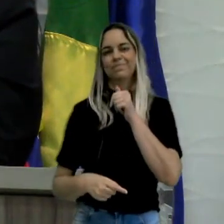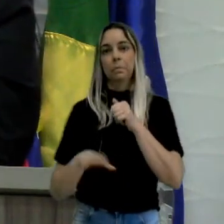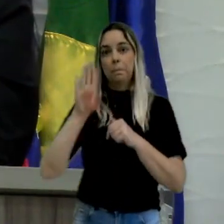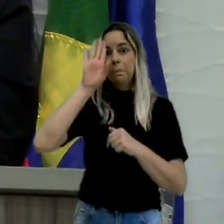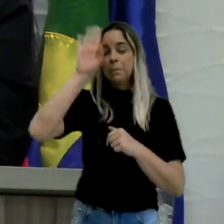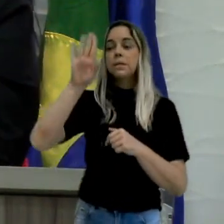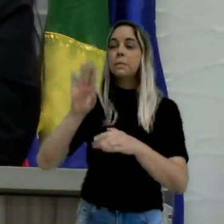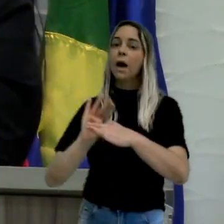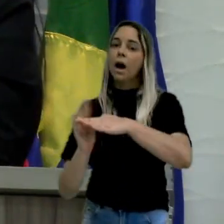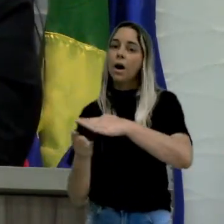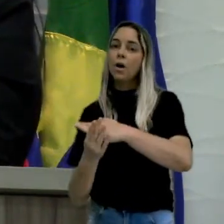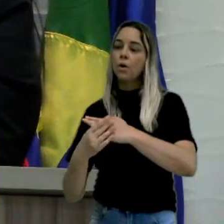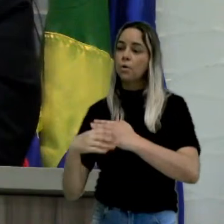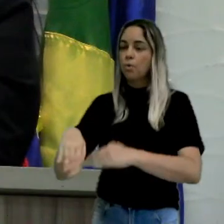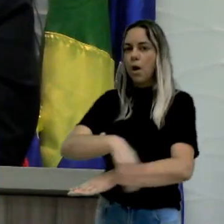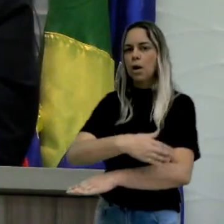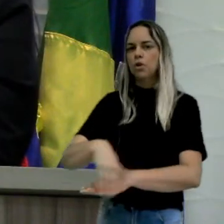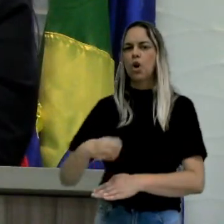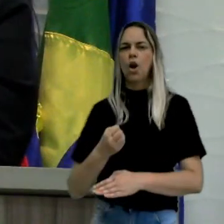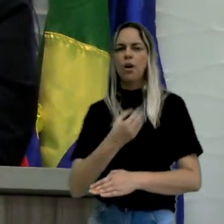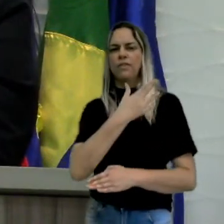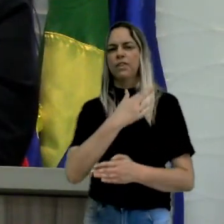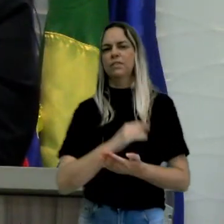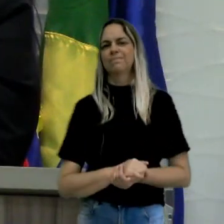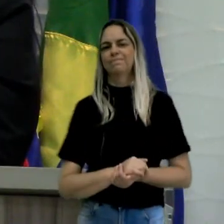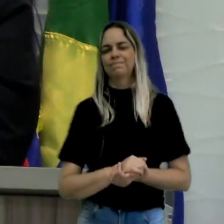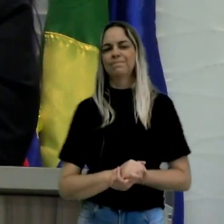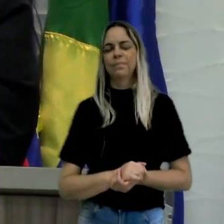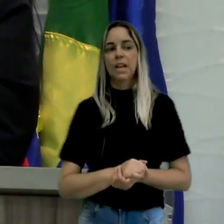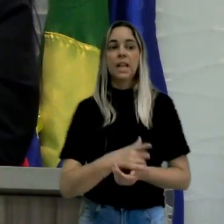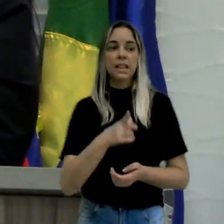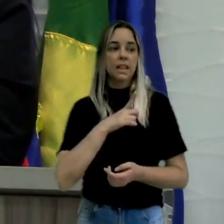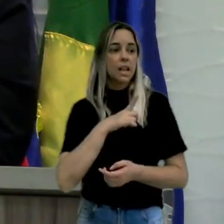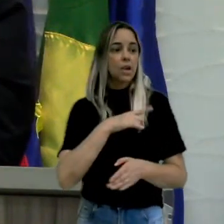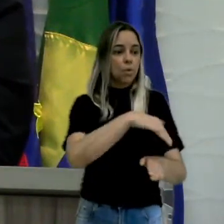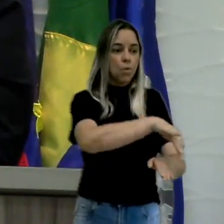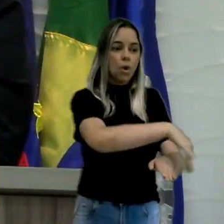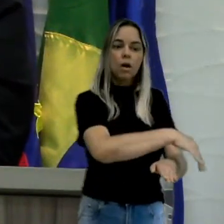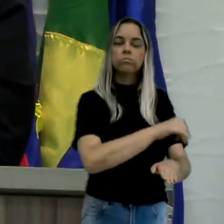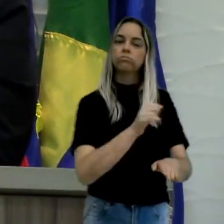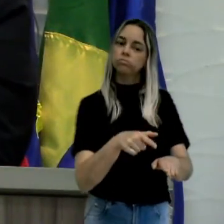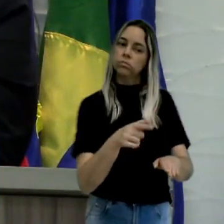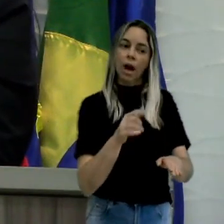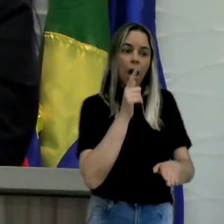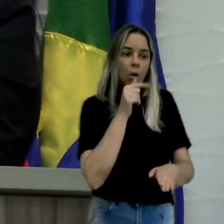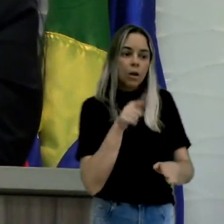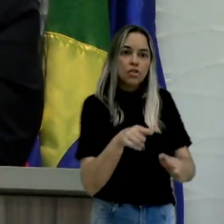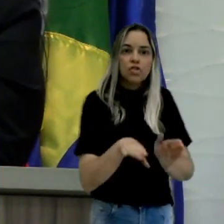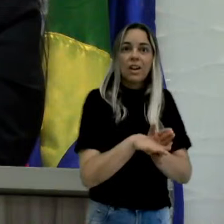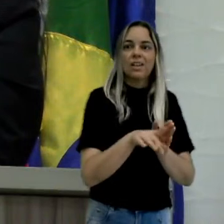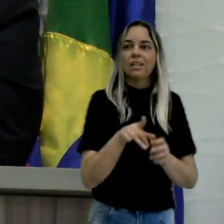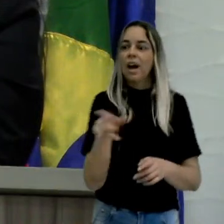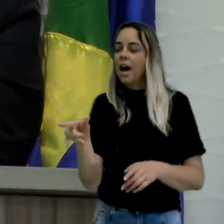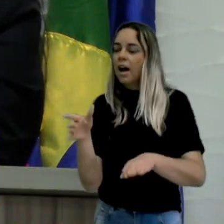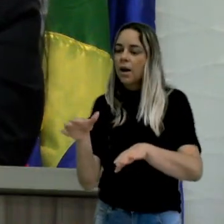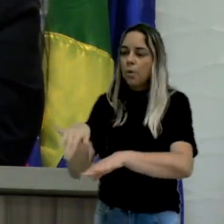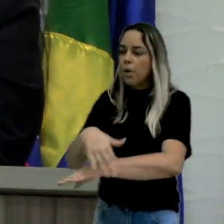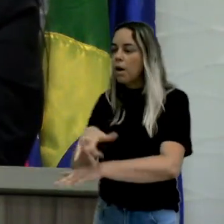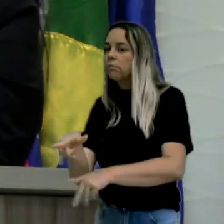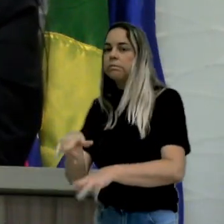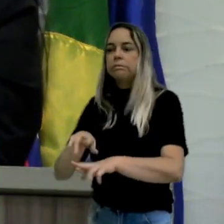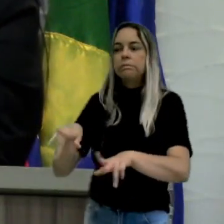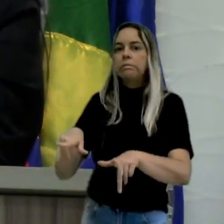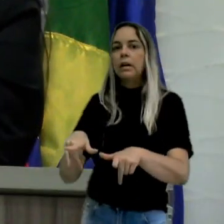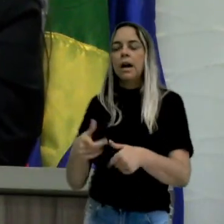Nova. Na Rua Nova, senhor presidente, chega em umas ruas e outras não. O Delmaro Braga, da mesma forma. Odete Costa não chega de jeito